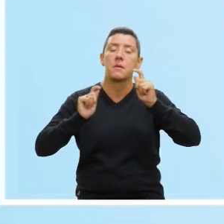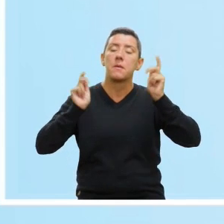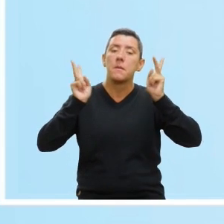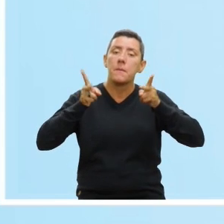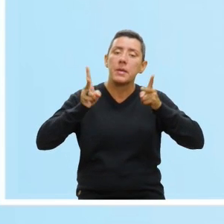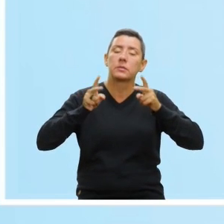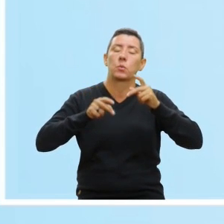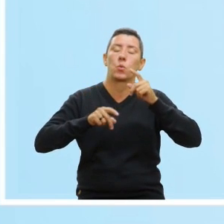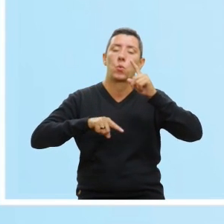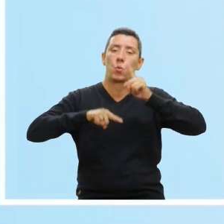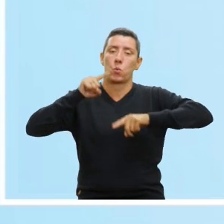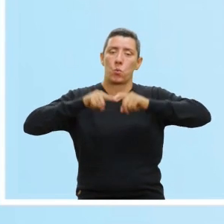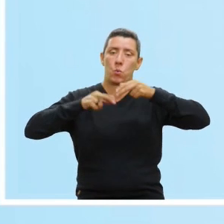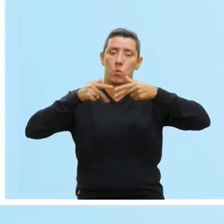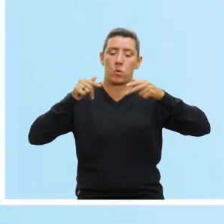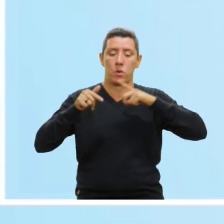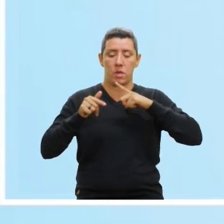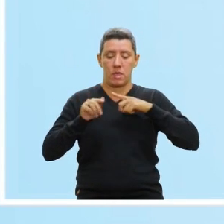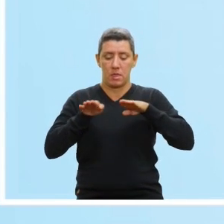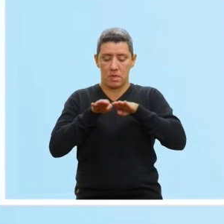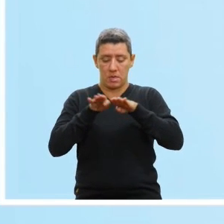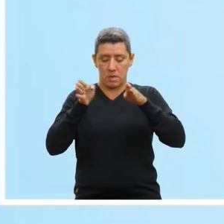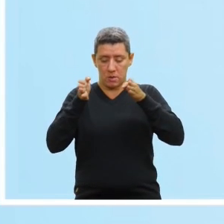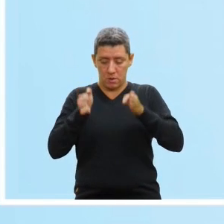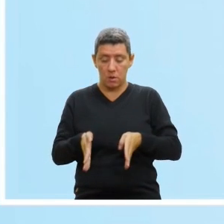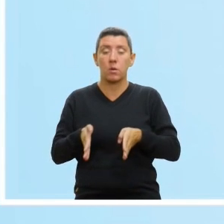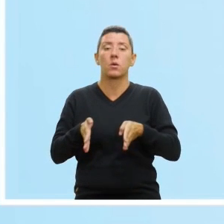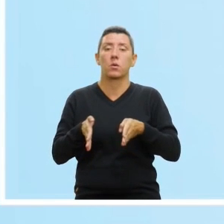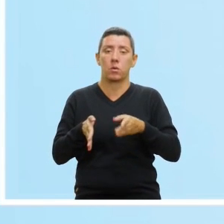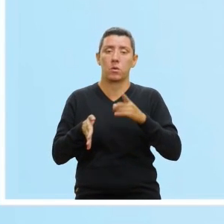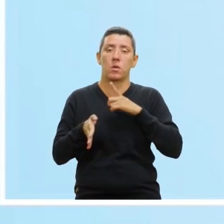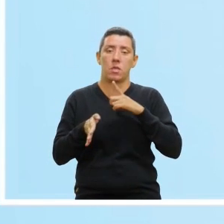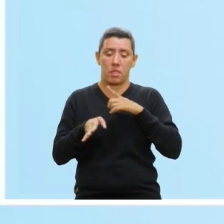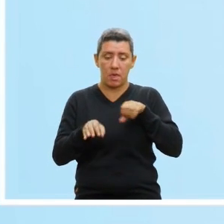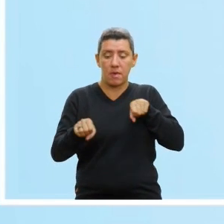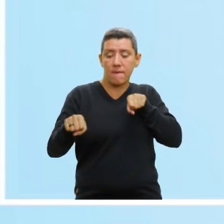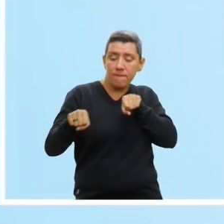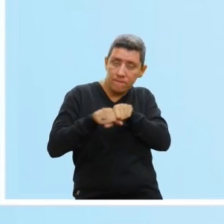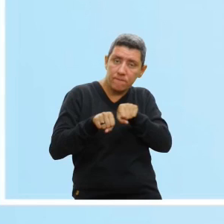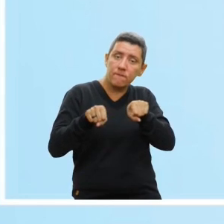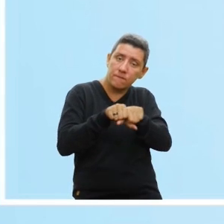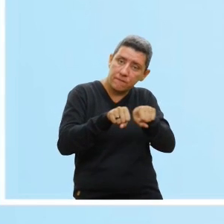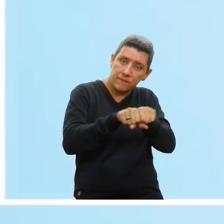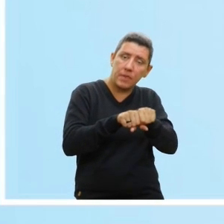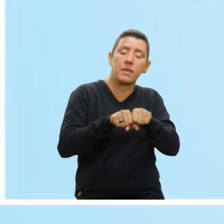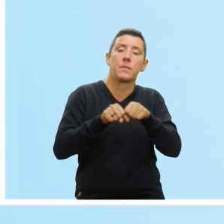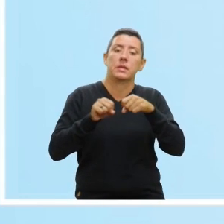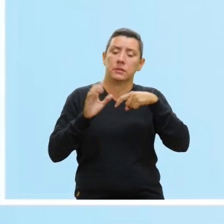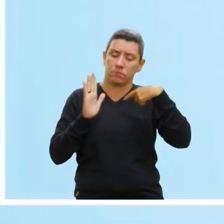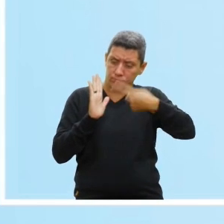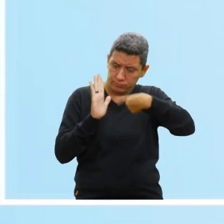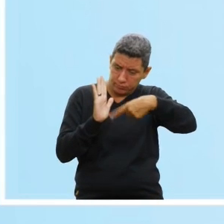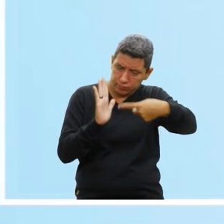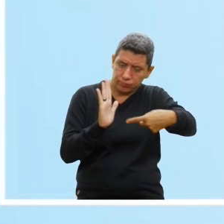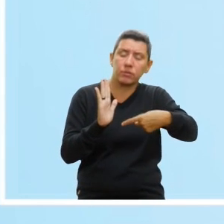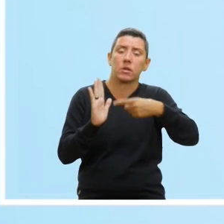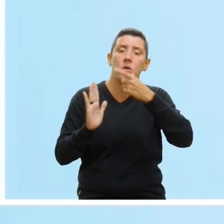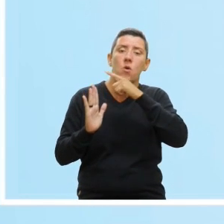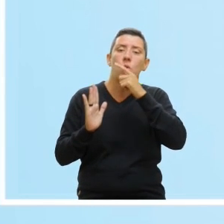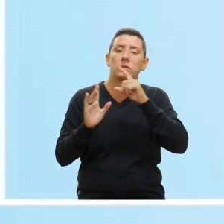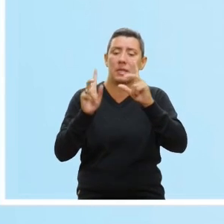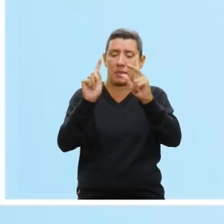gente tem um módulo com fibras também, com fibras enroladas, que ela possui um índice de